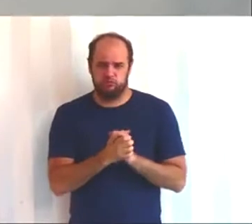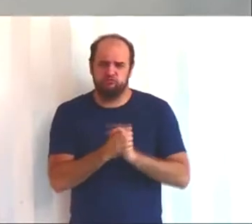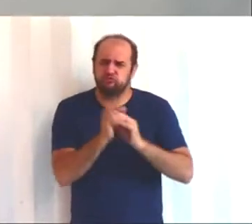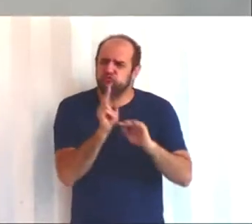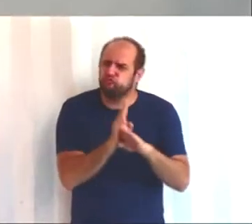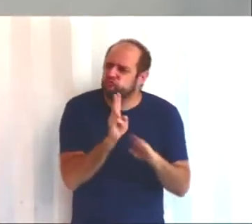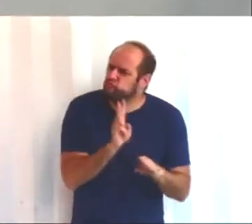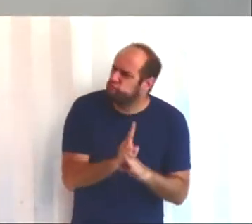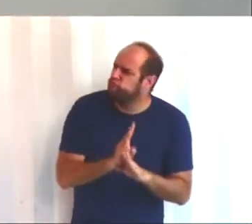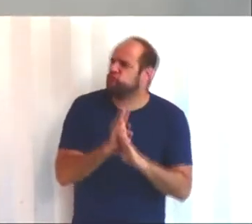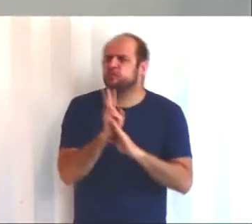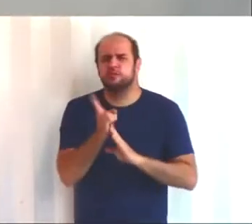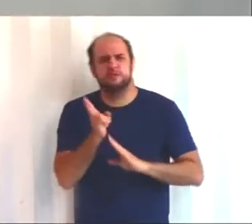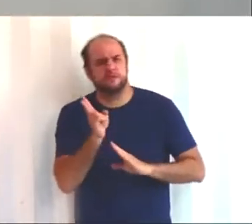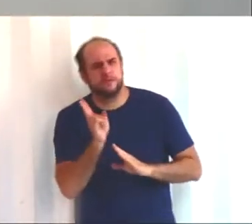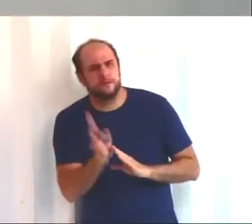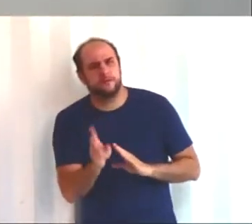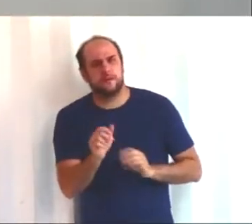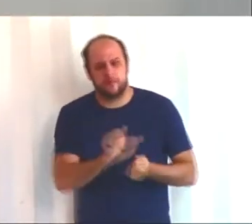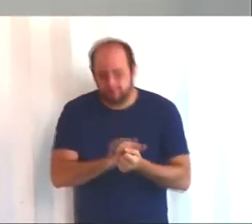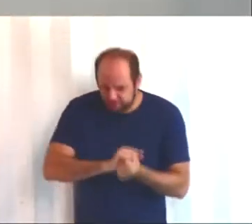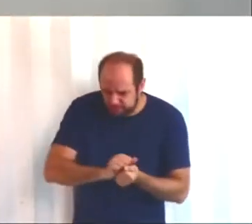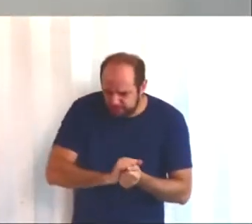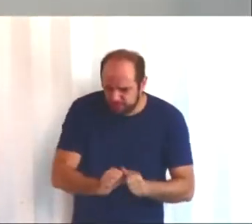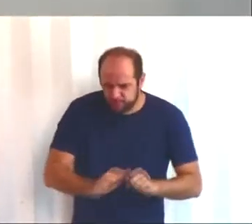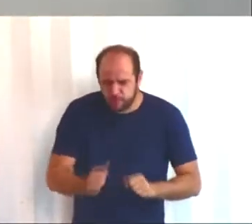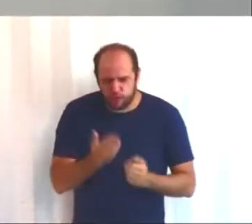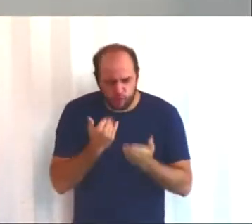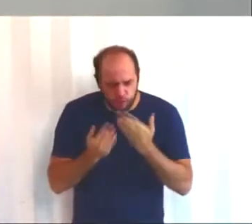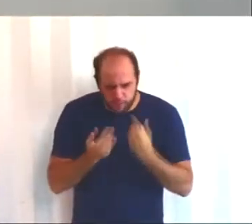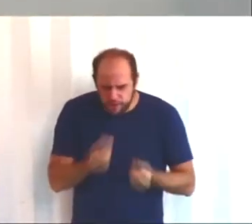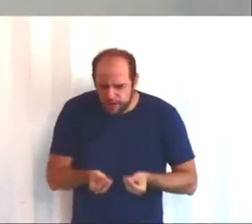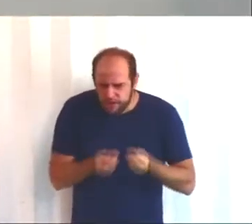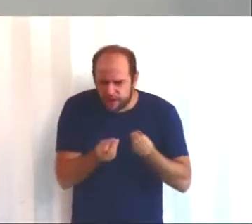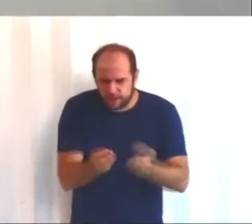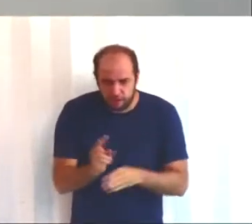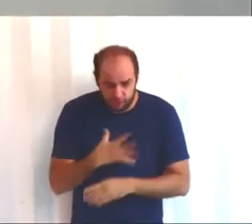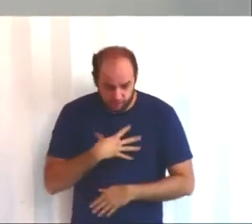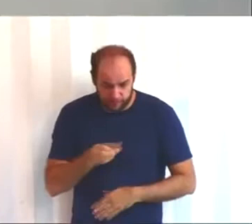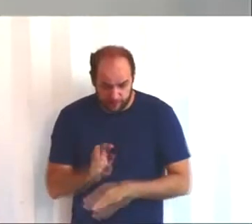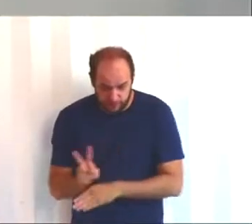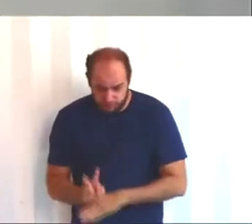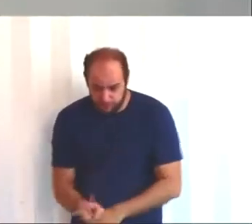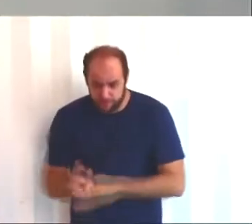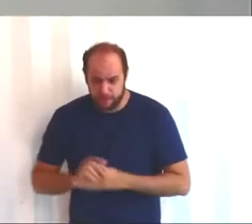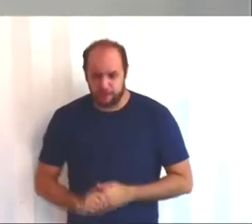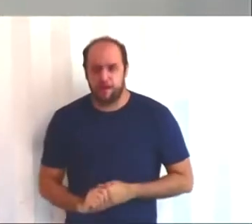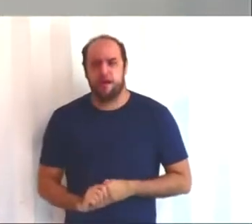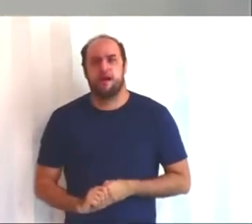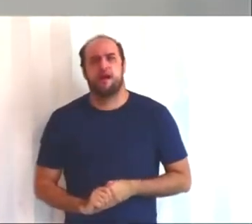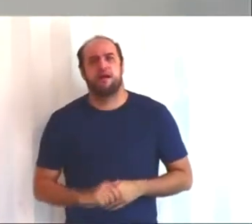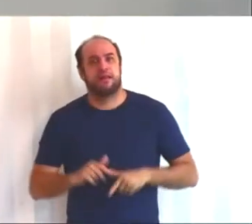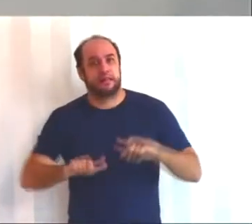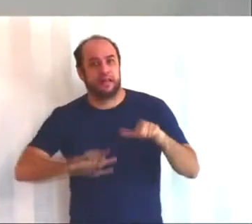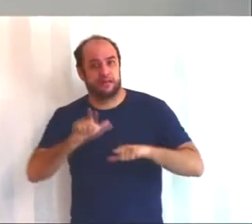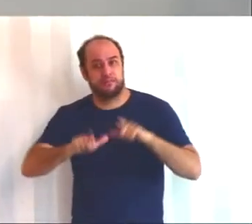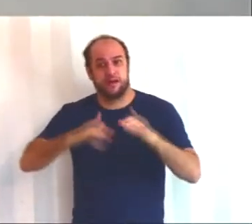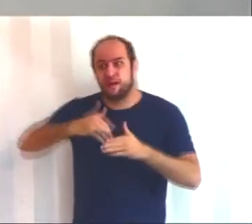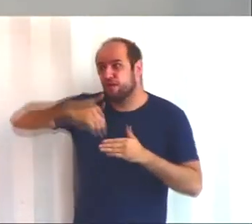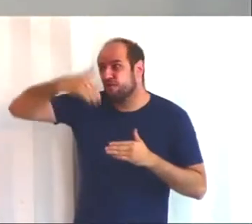se importa com ele, que lava suas roupas, que faz a sua comida, que cuida dos seus filhos, que muitas vezes até trabalha fora